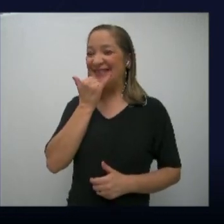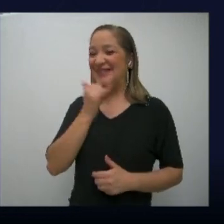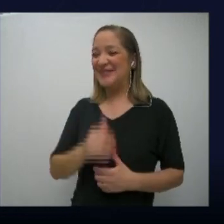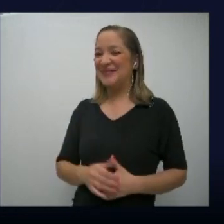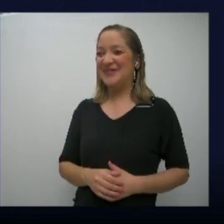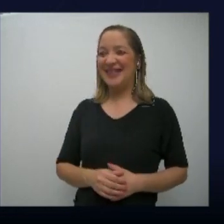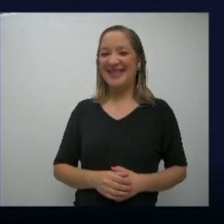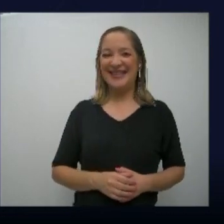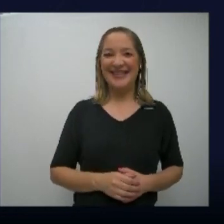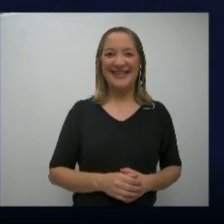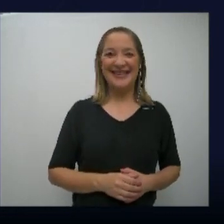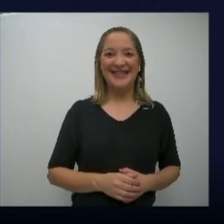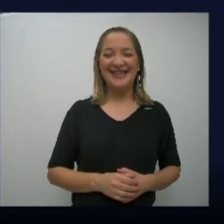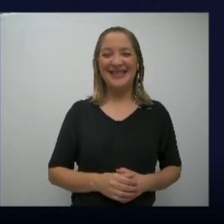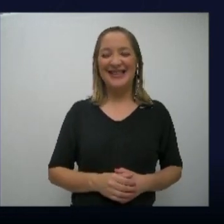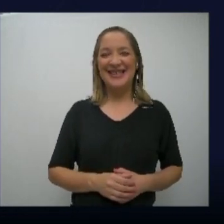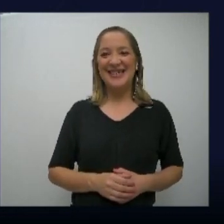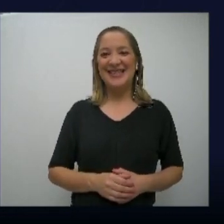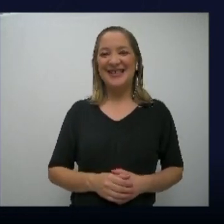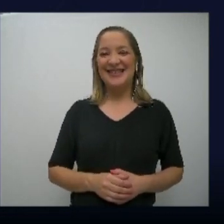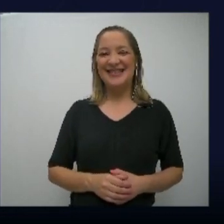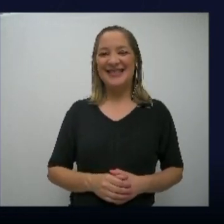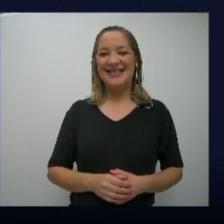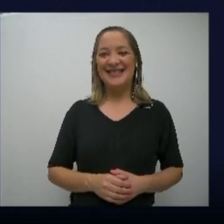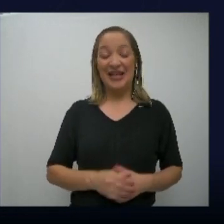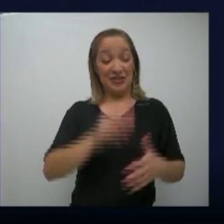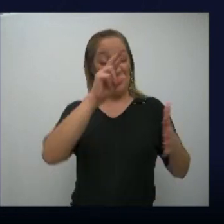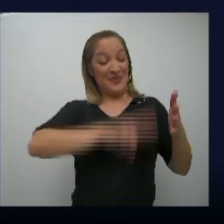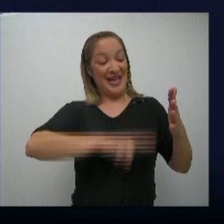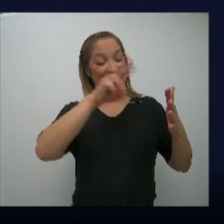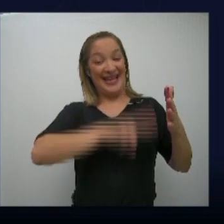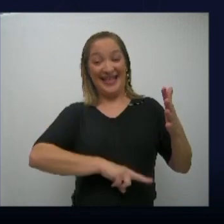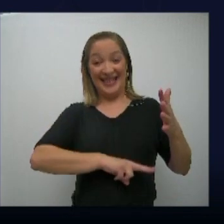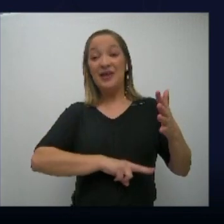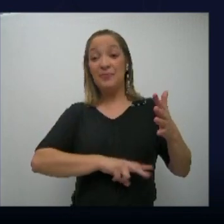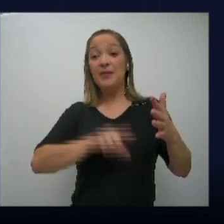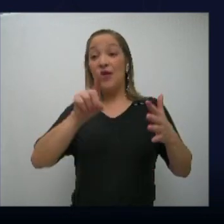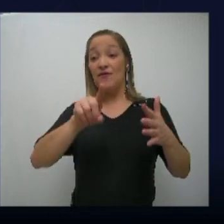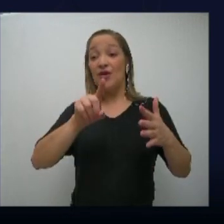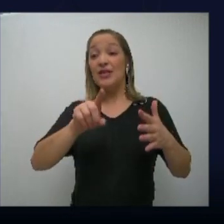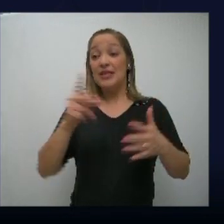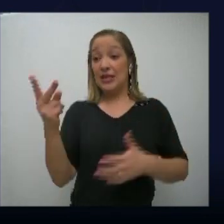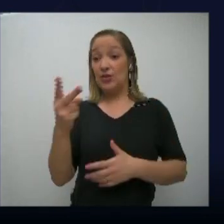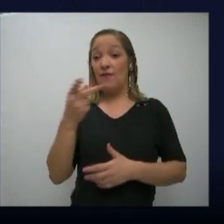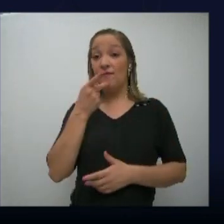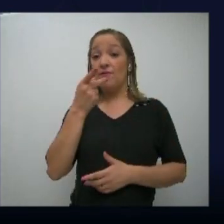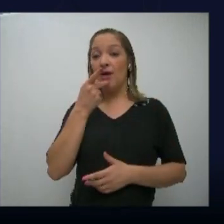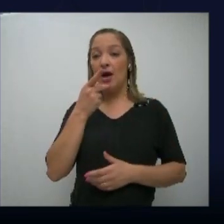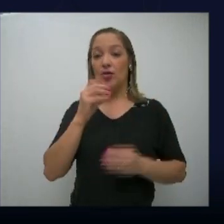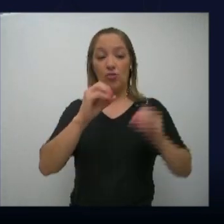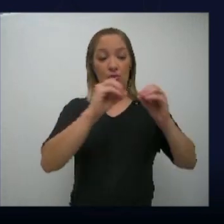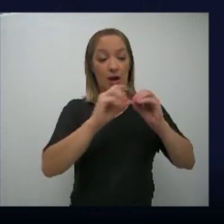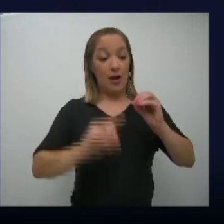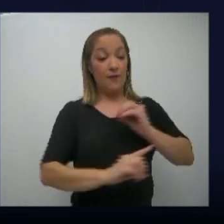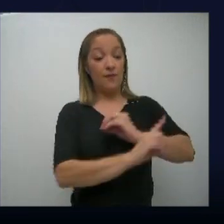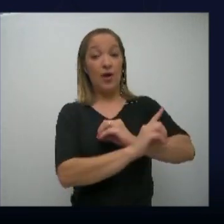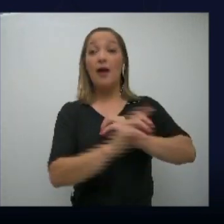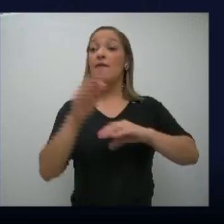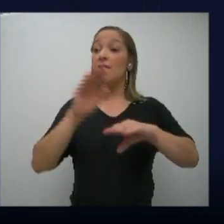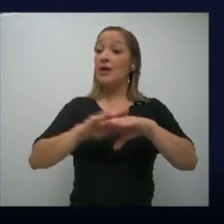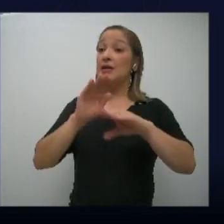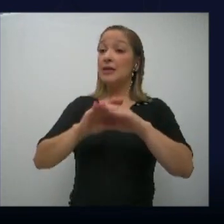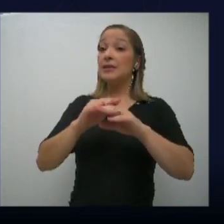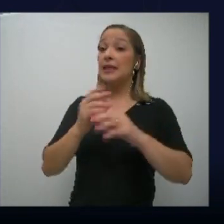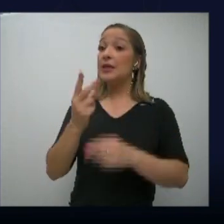Guilherme não vou conectar de leite conectando com o Guilherme falou que você falou Felipe mas fui fazer algo parecido com